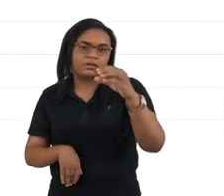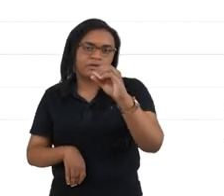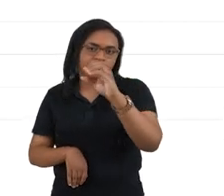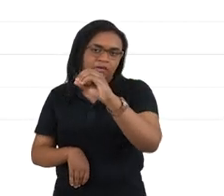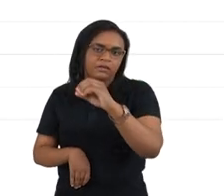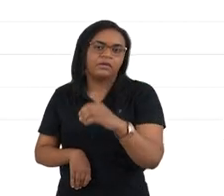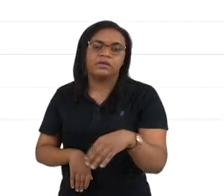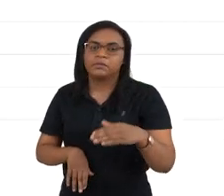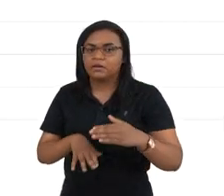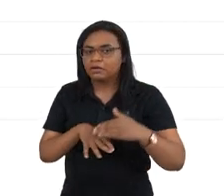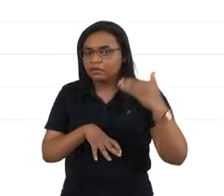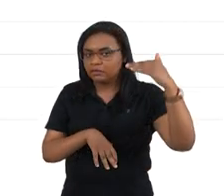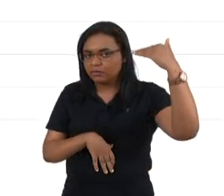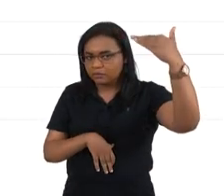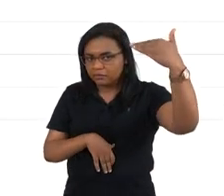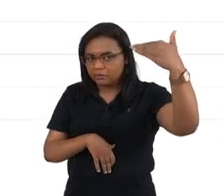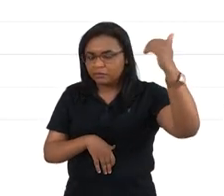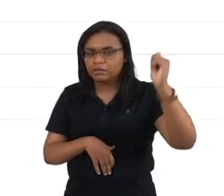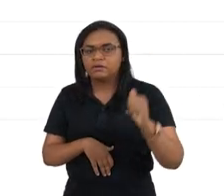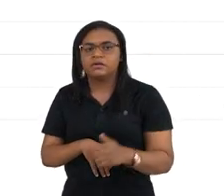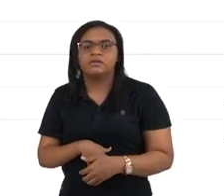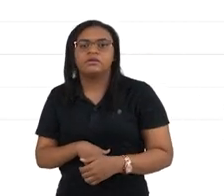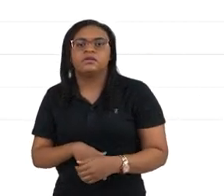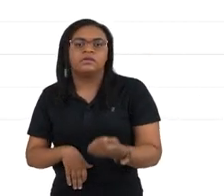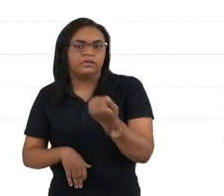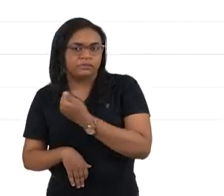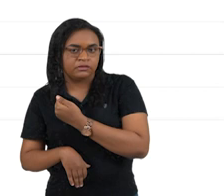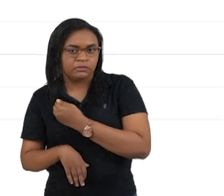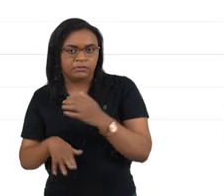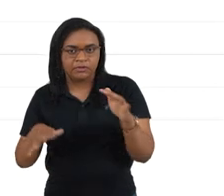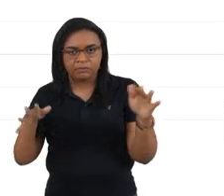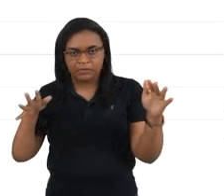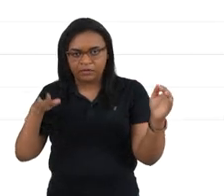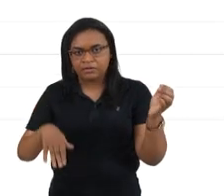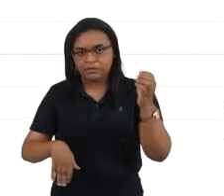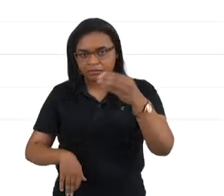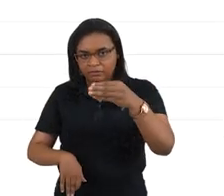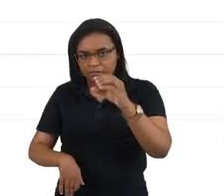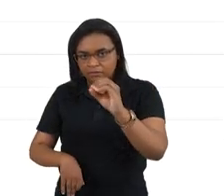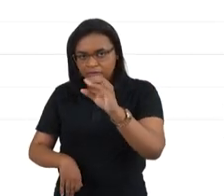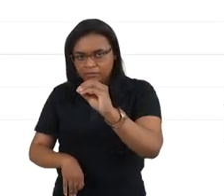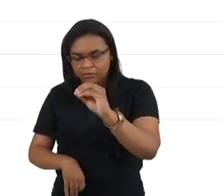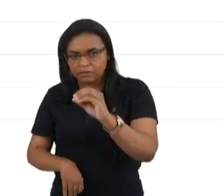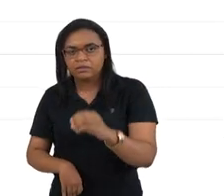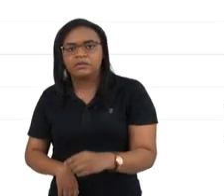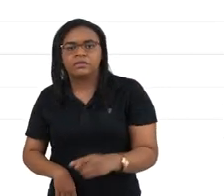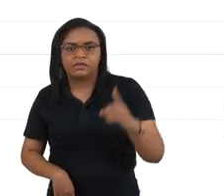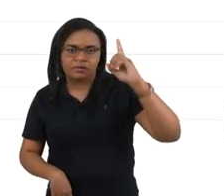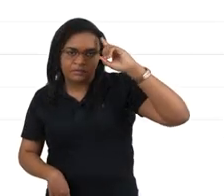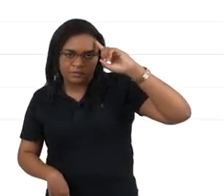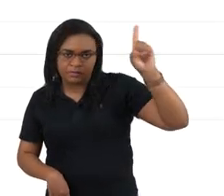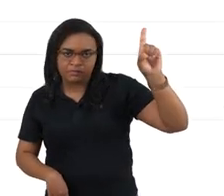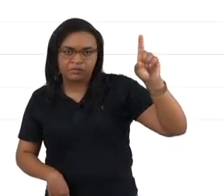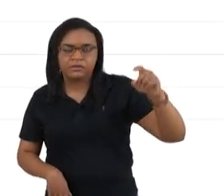mais, né, gente? Então, vai ser um número maior do que 400. Vai ser grandeza direto também, dias e peças. Então, aqui